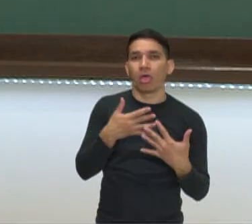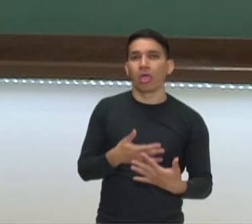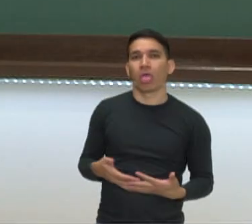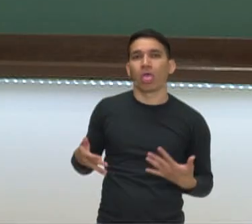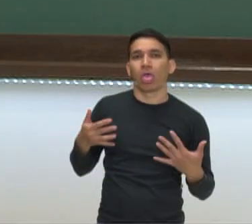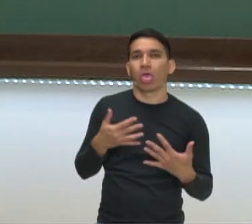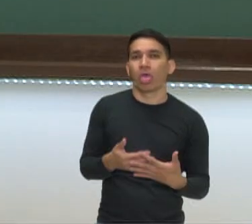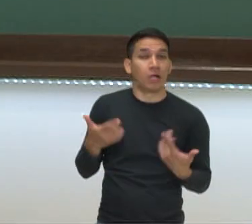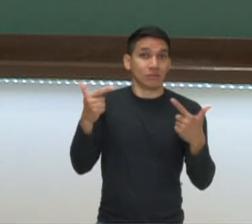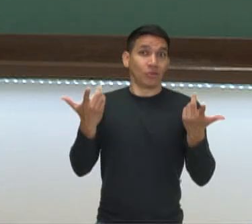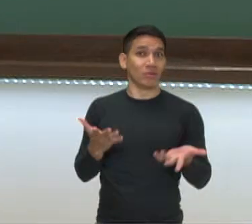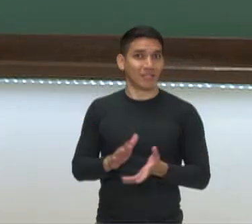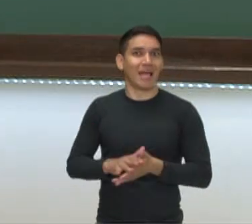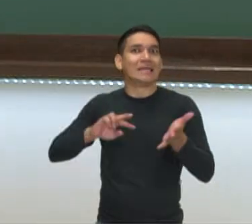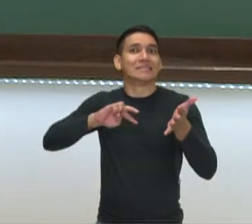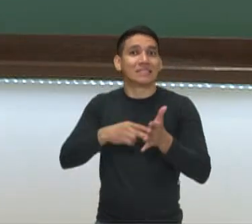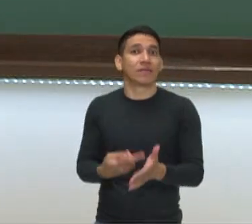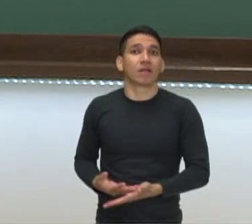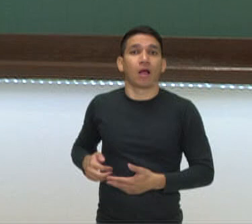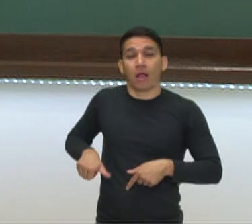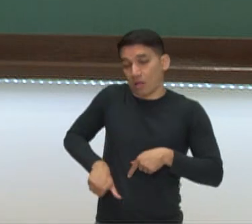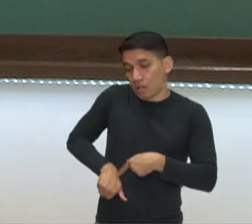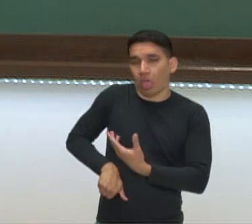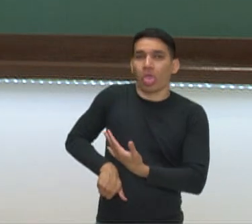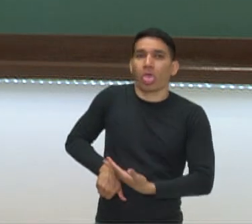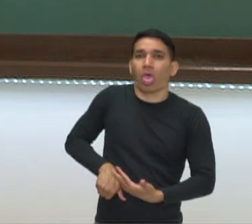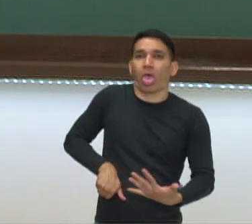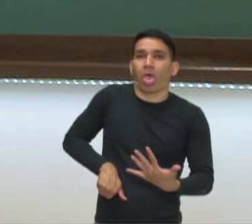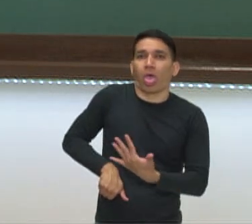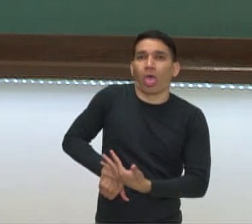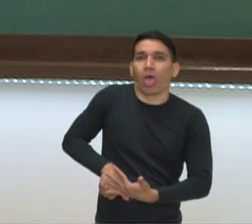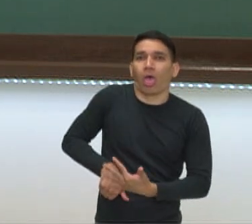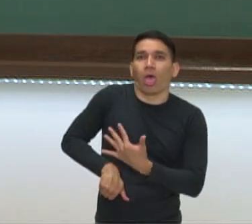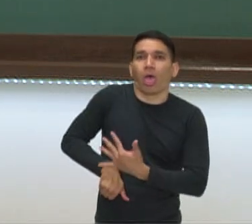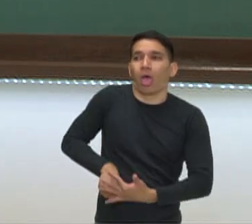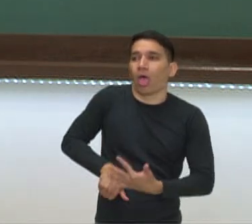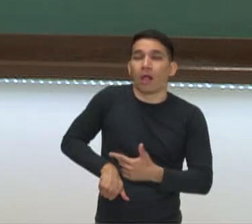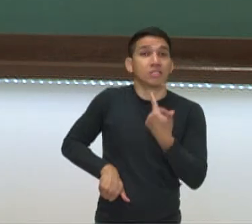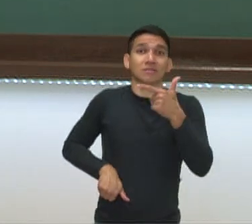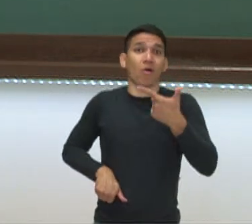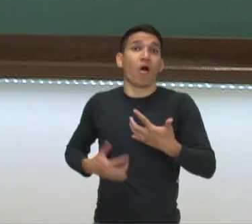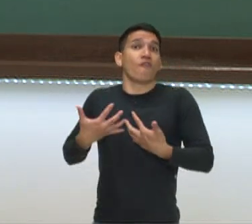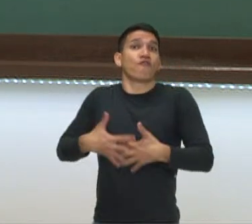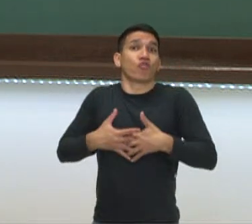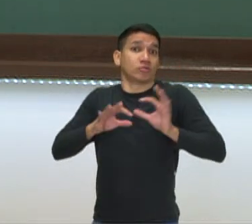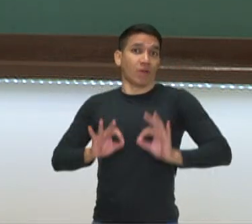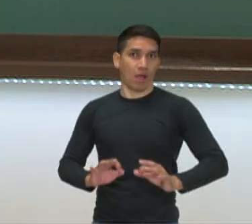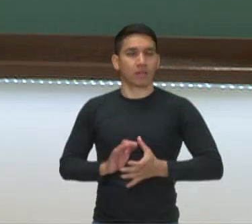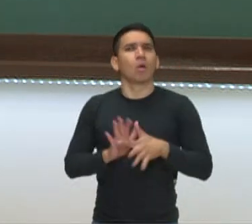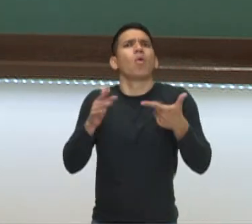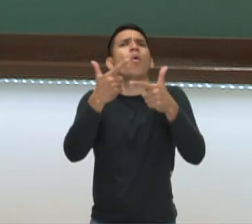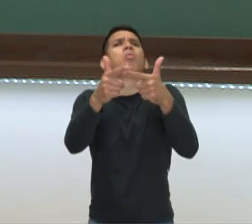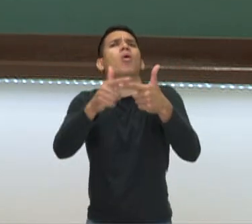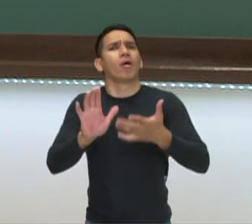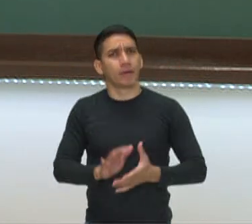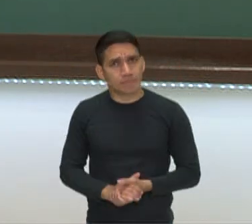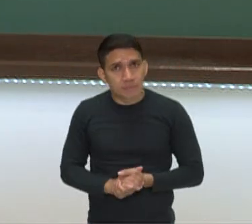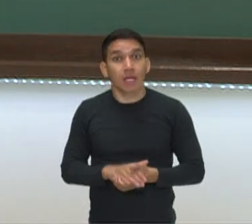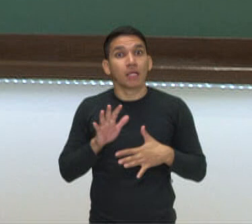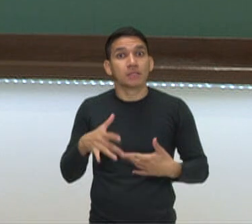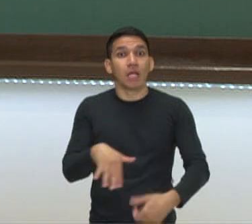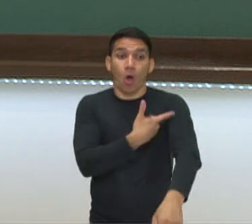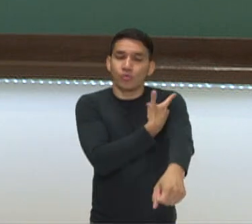Insuficiência quer dizer que o rim não está funcionando de forma suficiente. E aí, qual é o grande problema? O